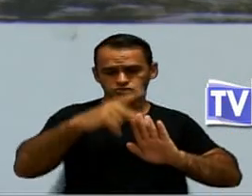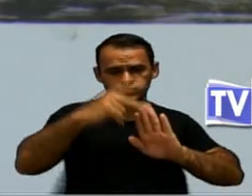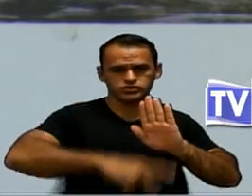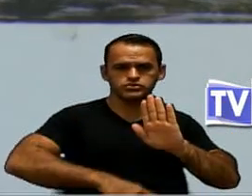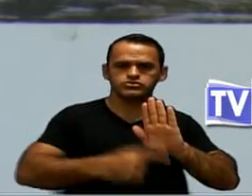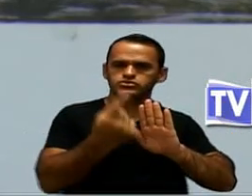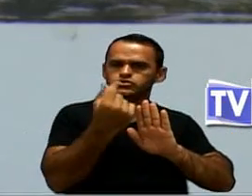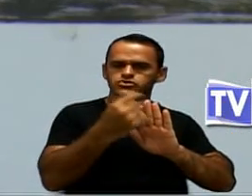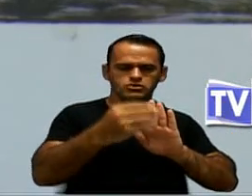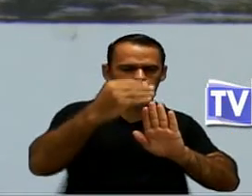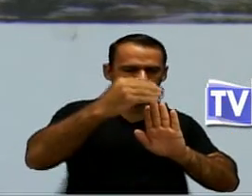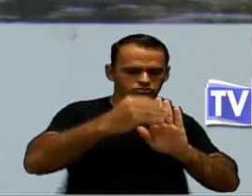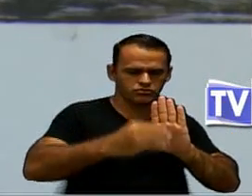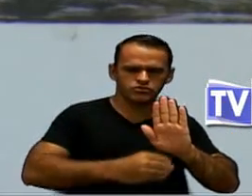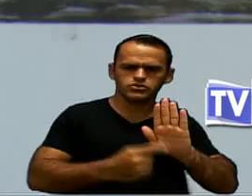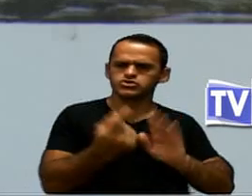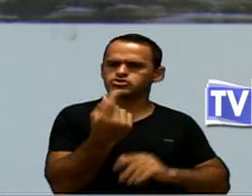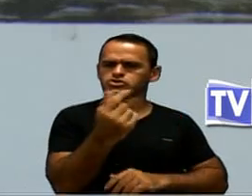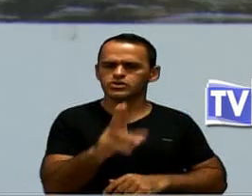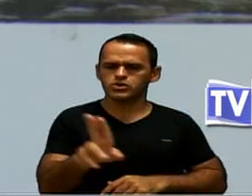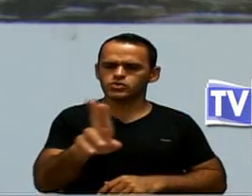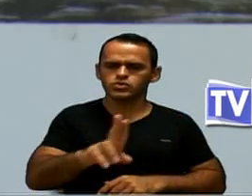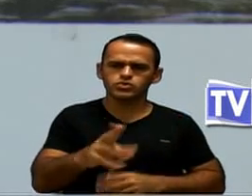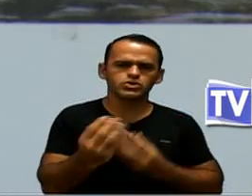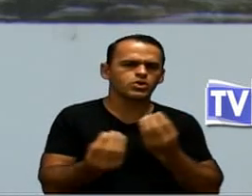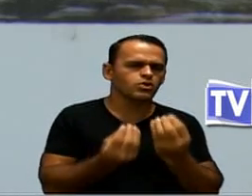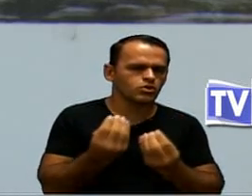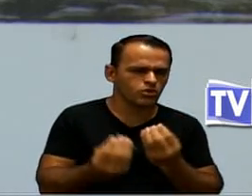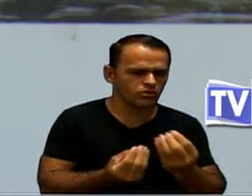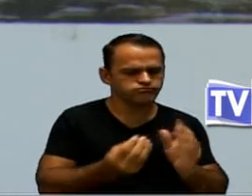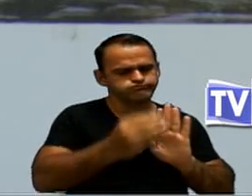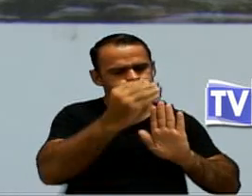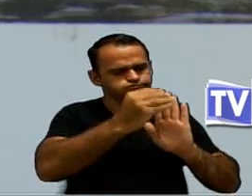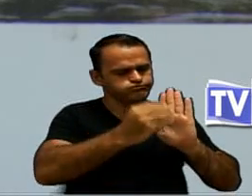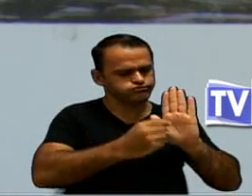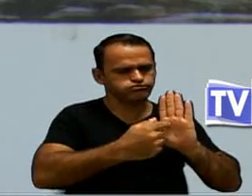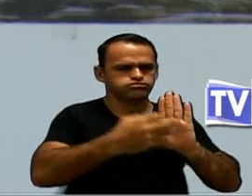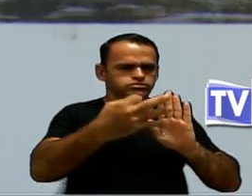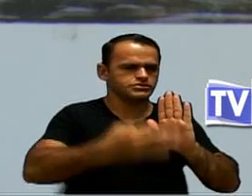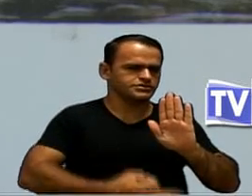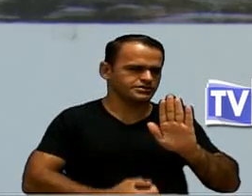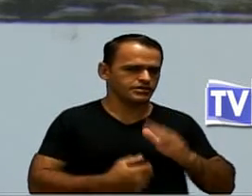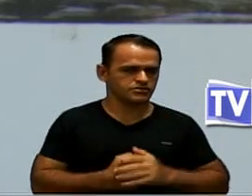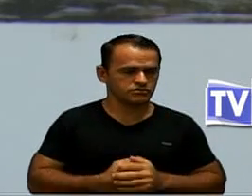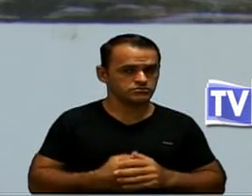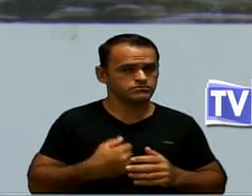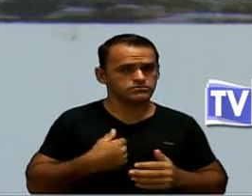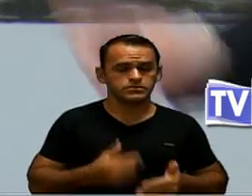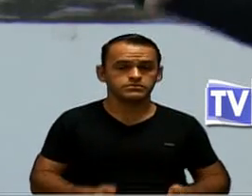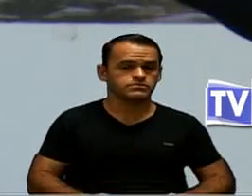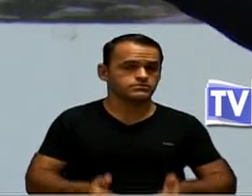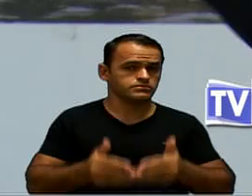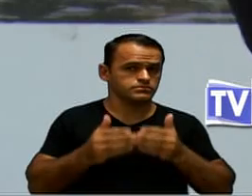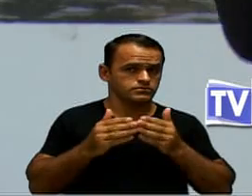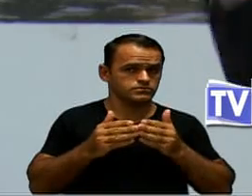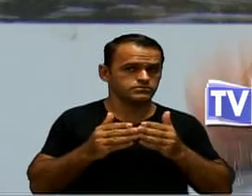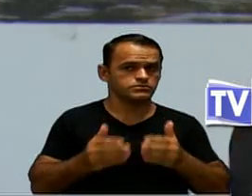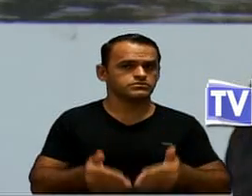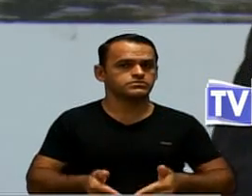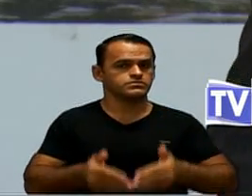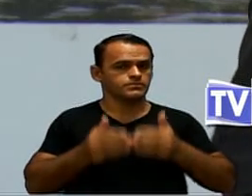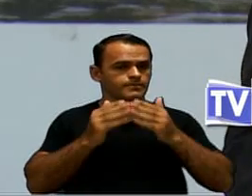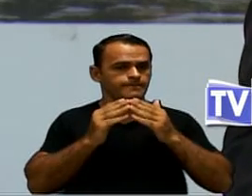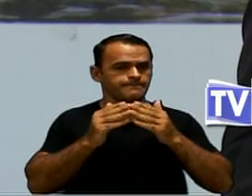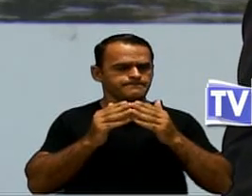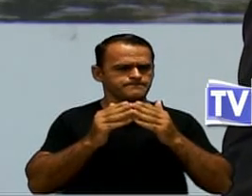lei aonde seria aplicado o recurso do empréstimo. E isso está faltando, então eu peço, aliás, eu quero